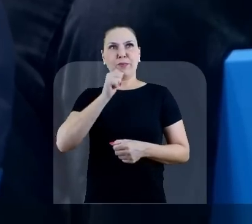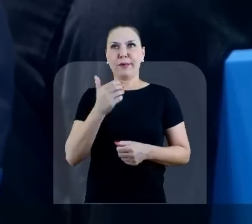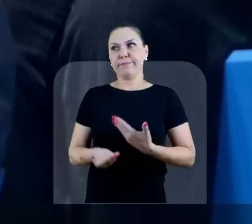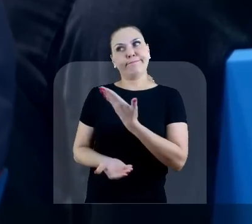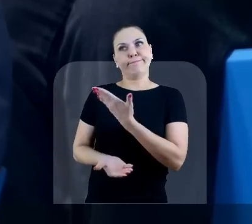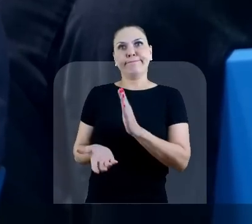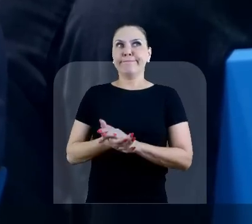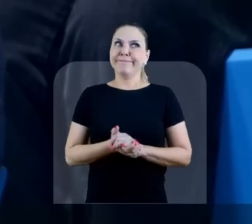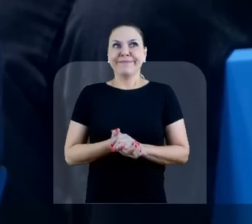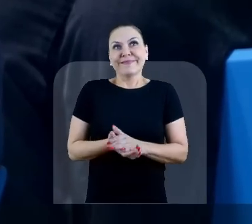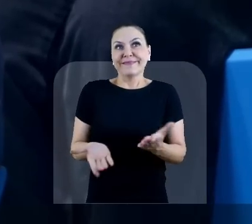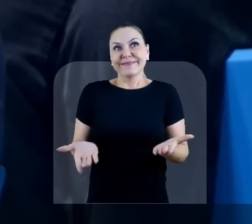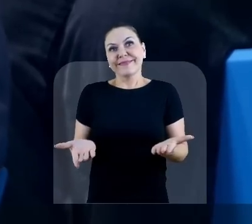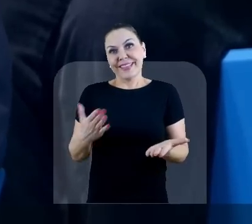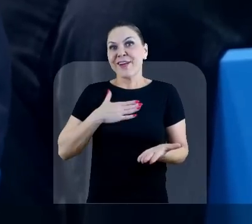Ah, não gosta.